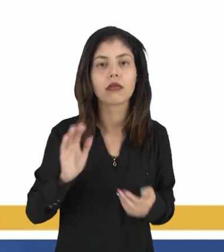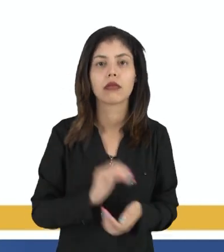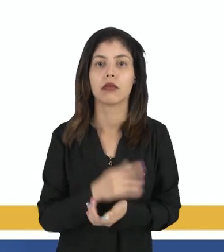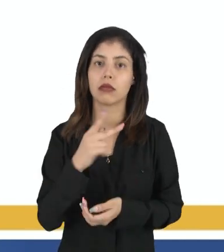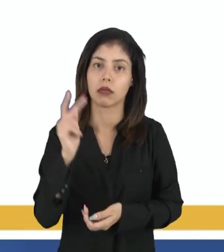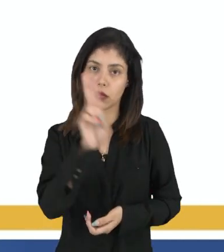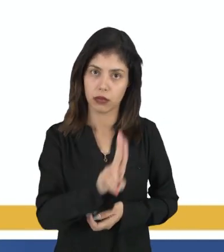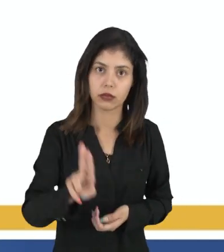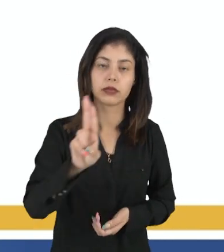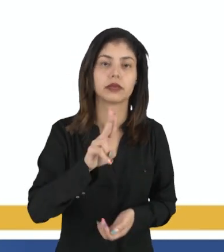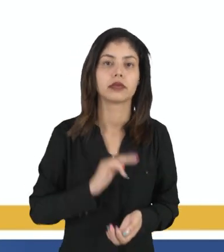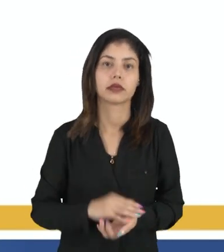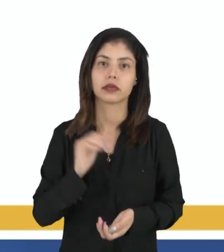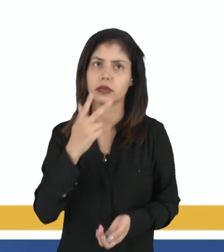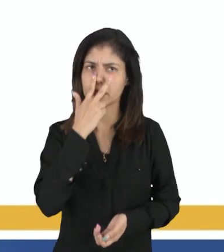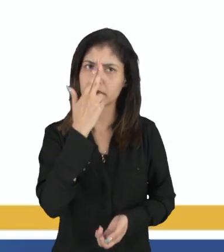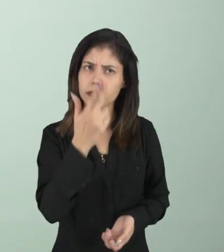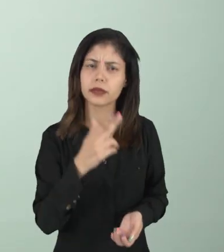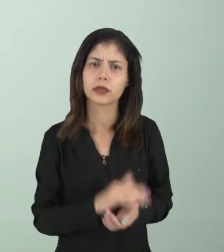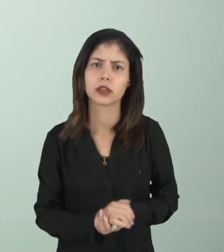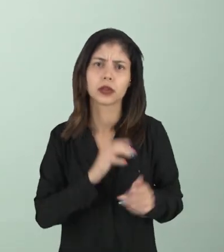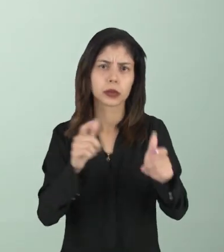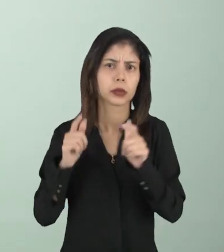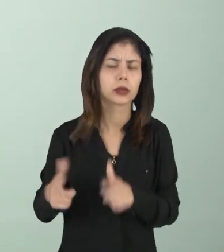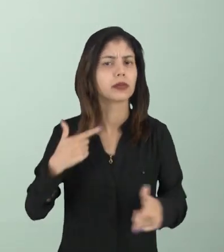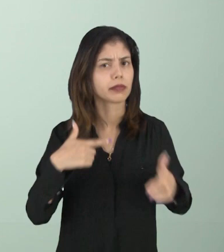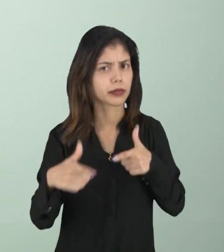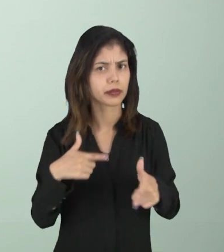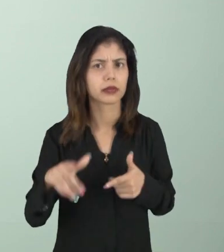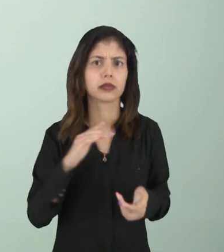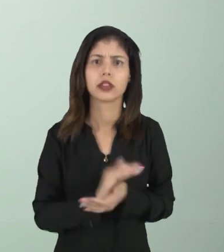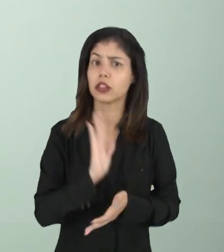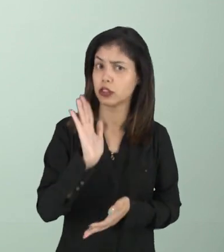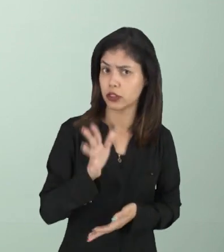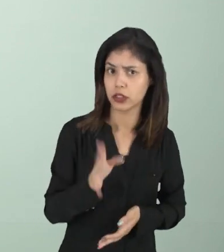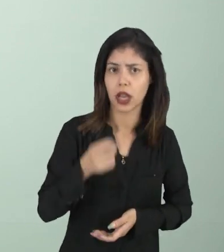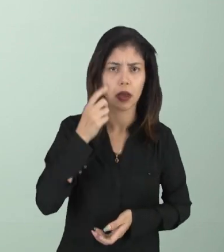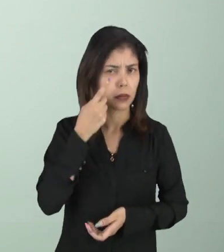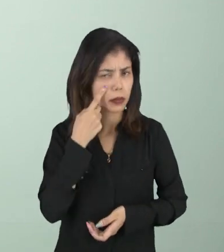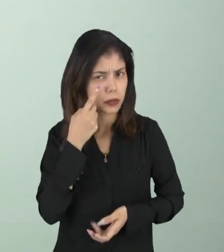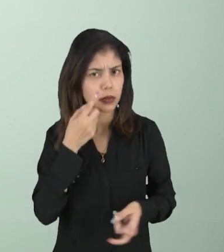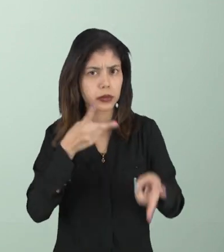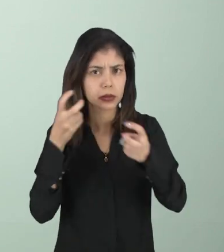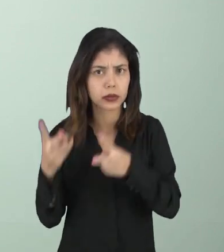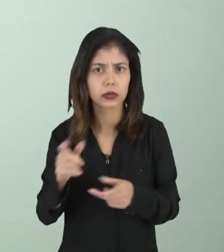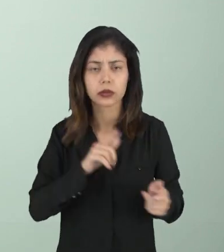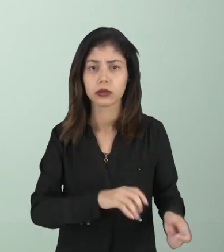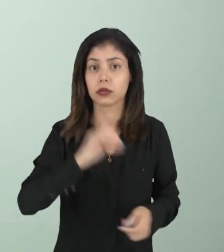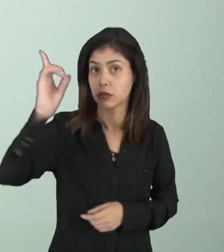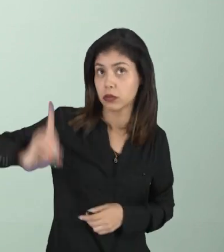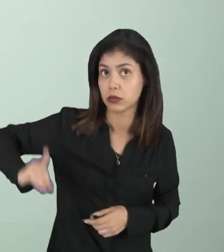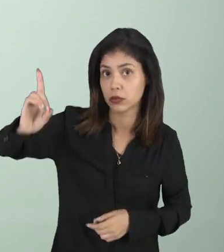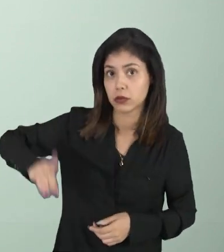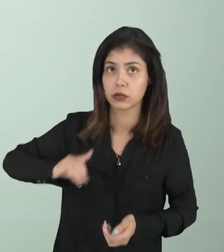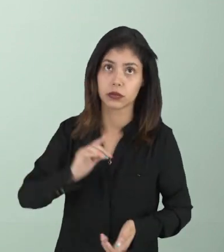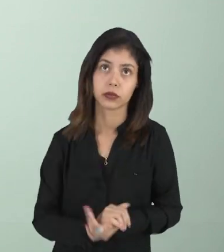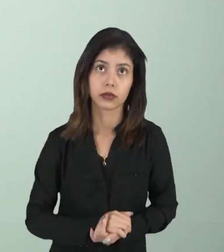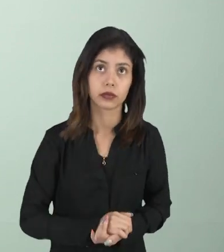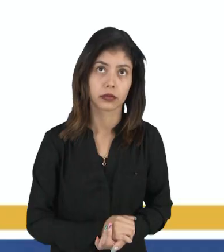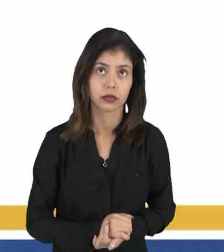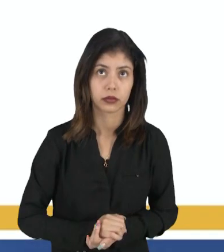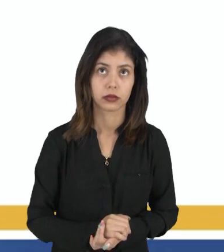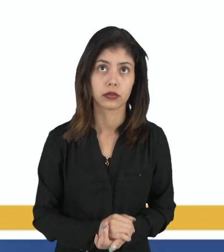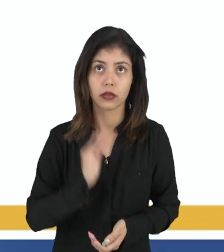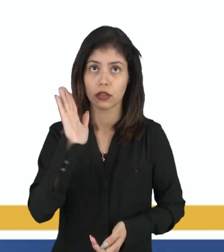dessa linguagem. Parece que eles estão num ambiente de trabalho. Já observem ao lado. do lado direito de vocês a